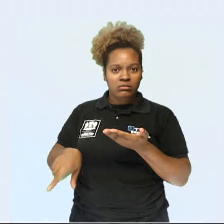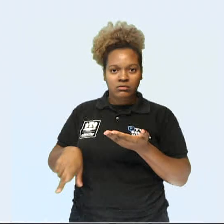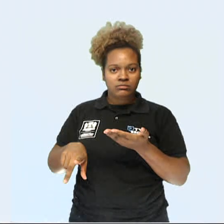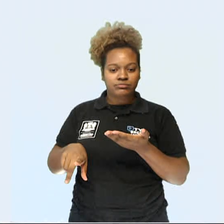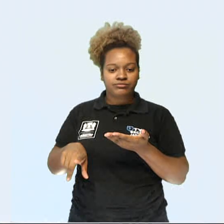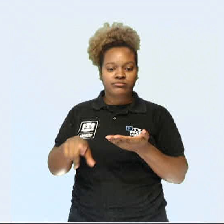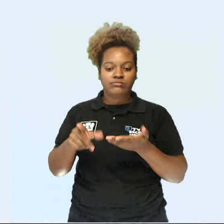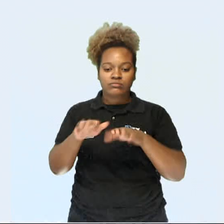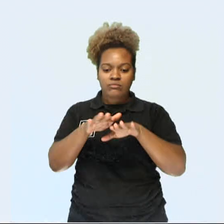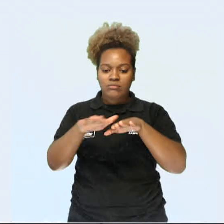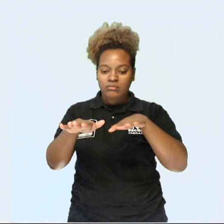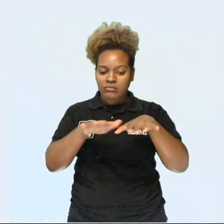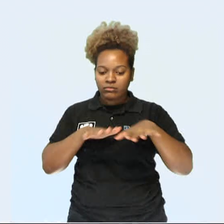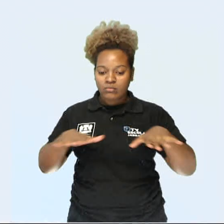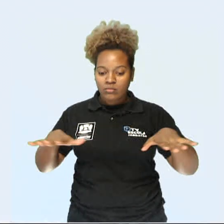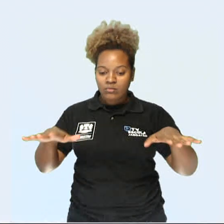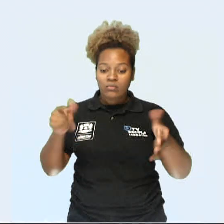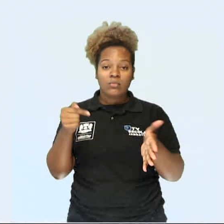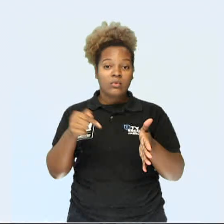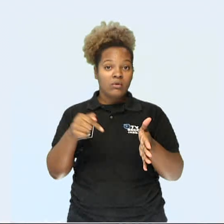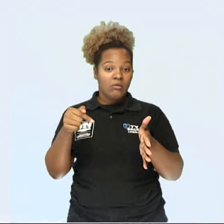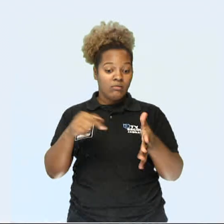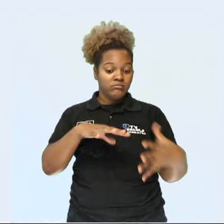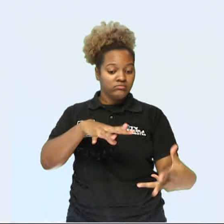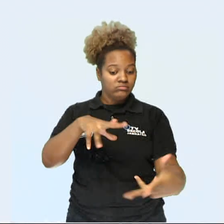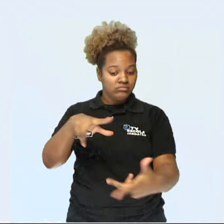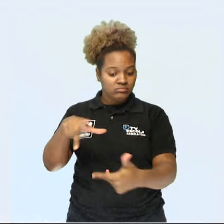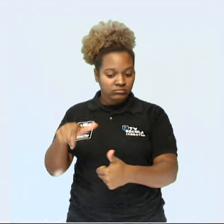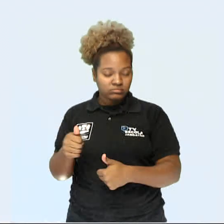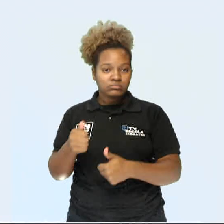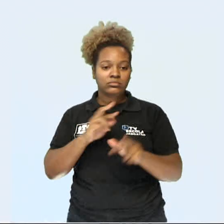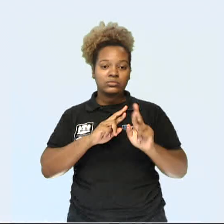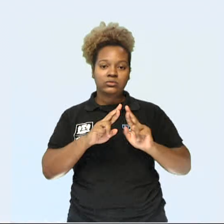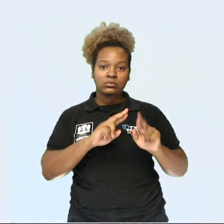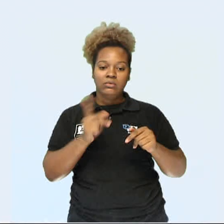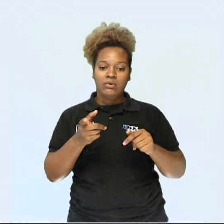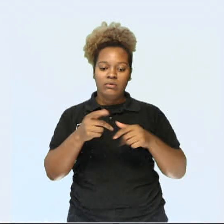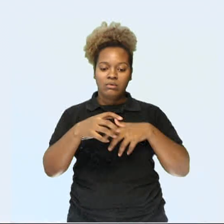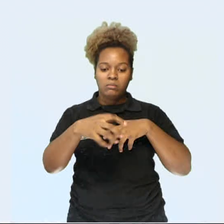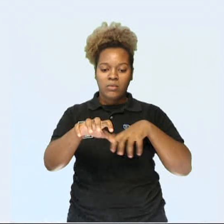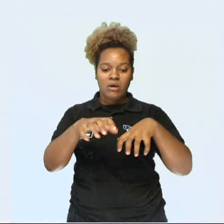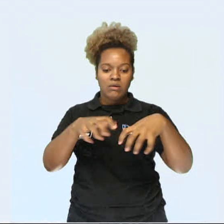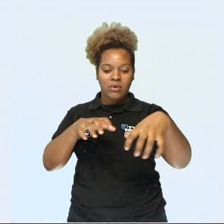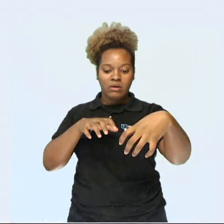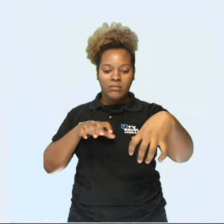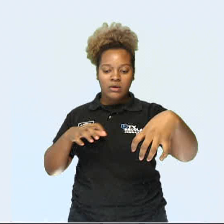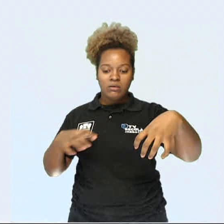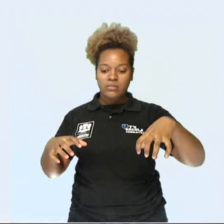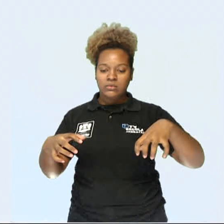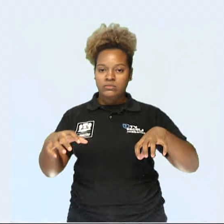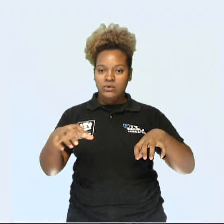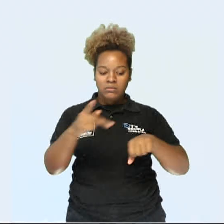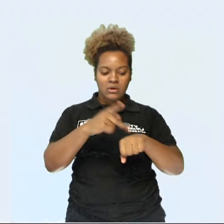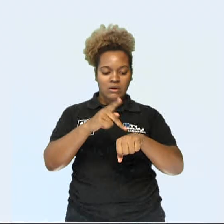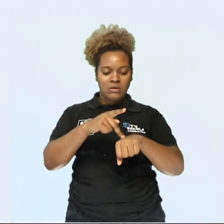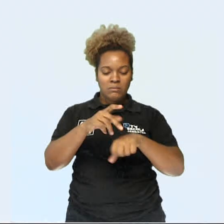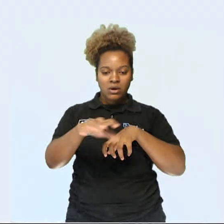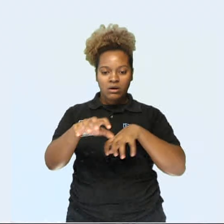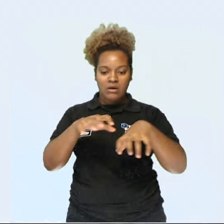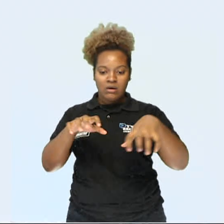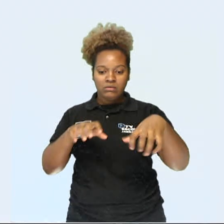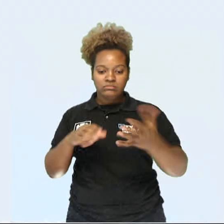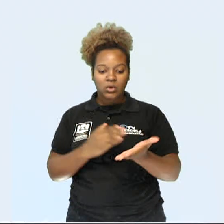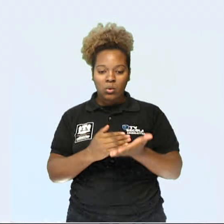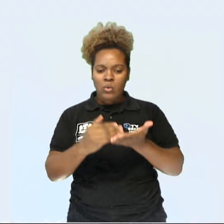presente na superfície terrestre e oriundo da desagregação das rochas, ou seja, é a partir das